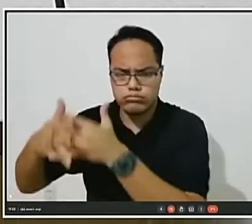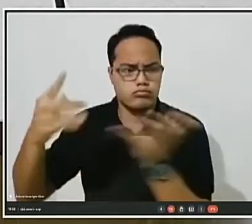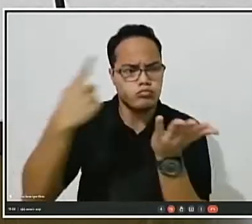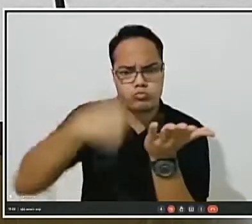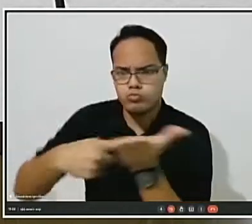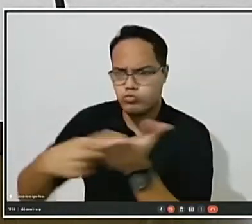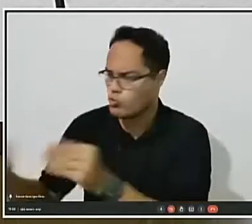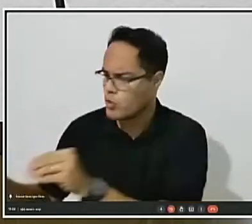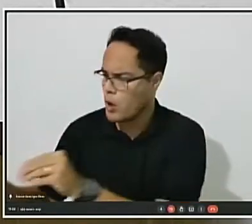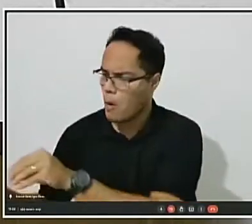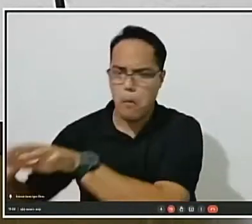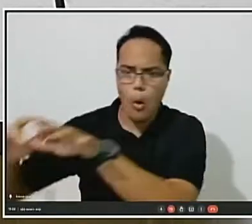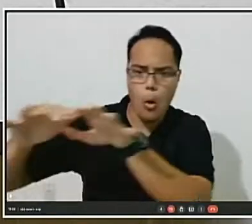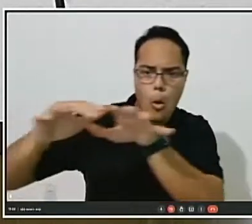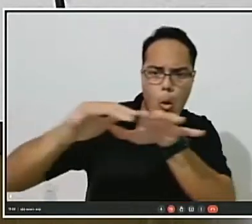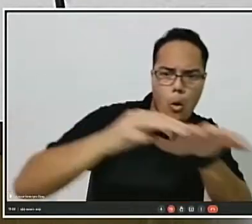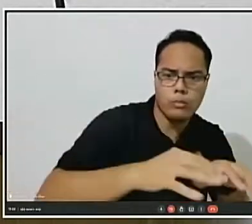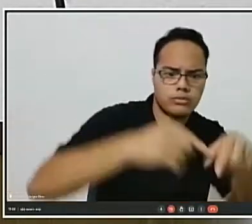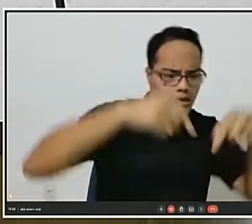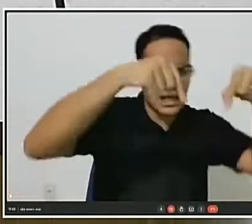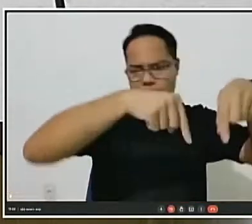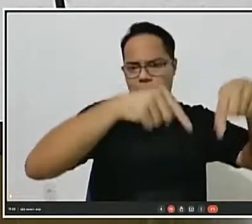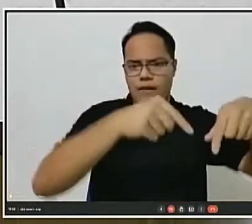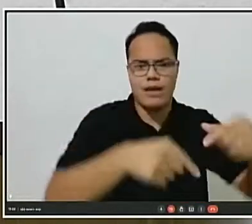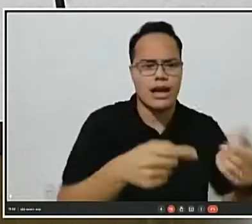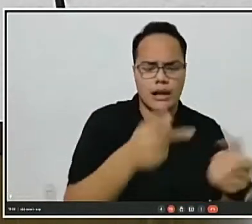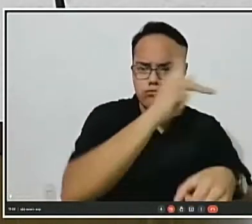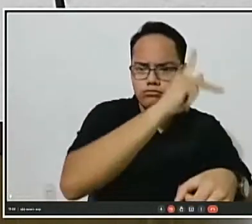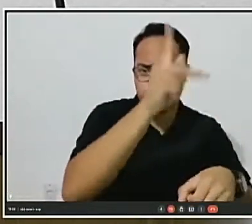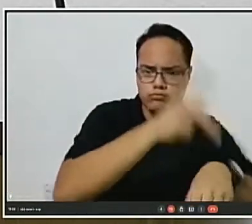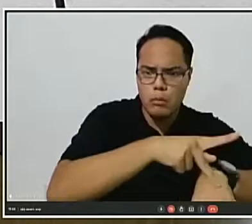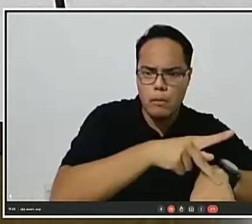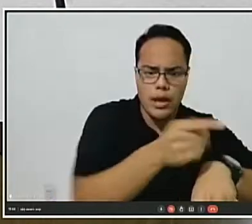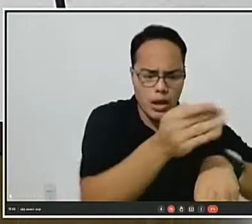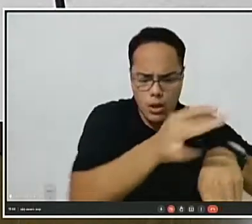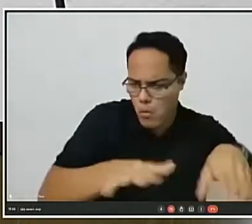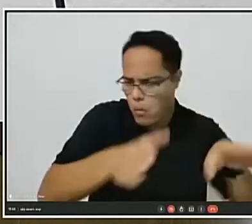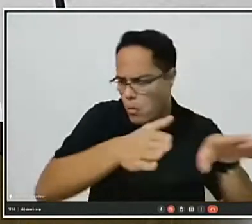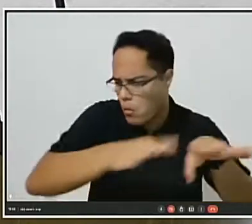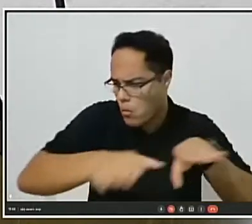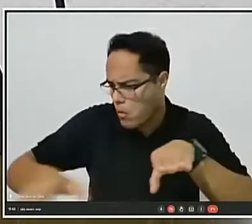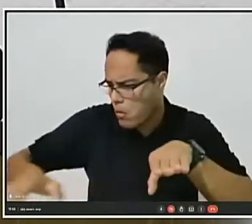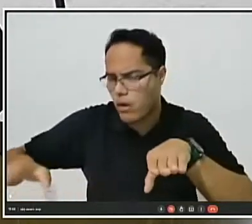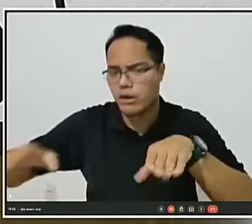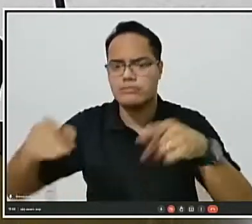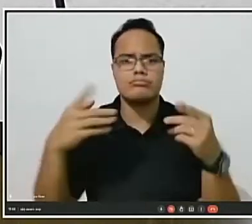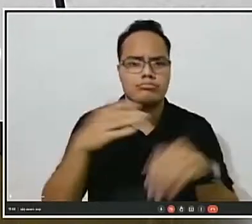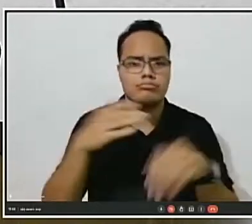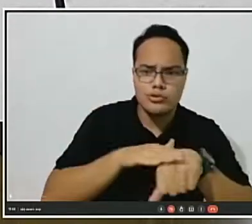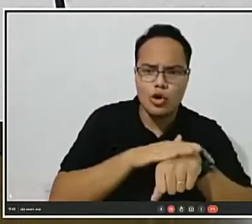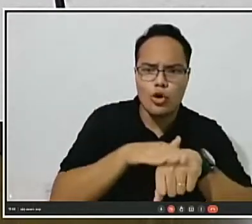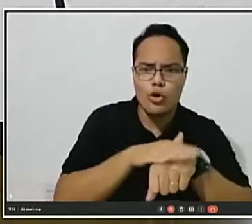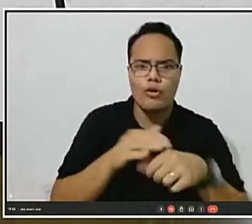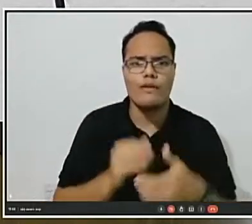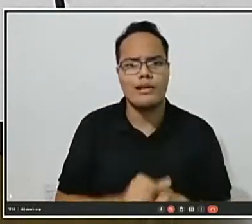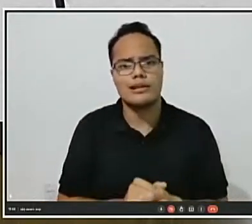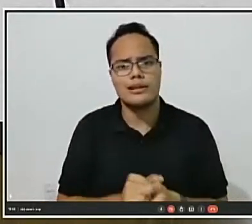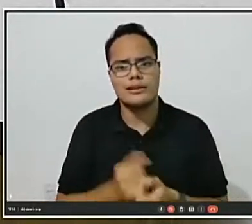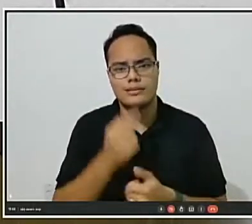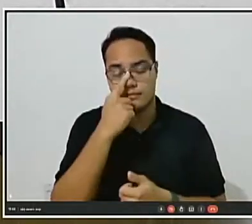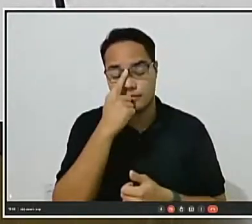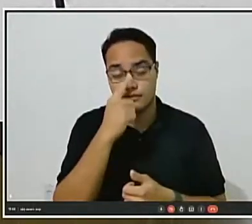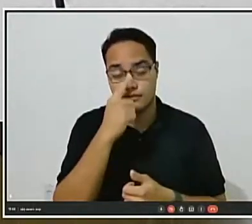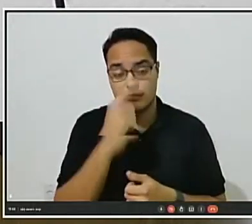lutar muito, através de deputado, para nós conseguir fazer que seja feito concreto